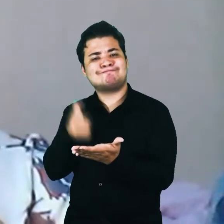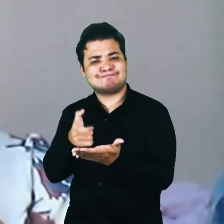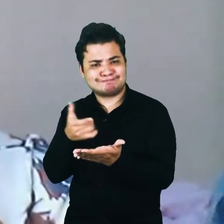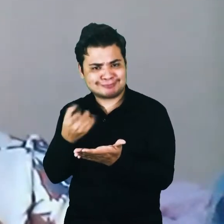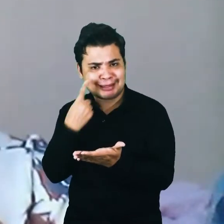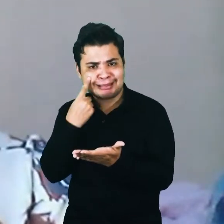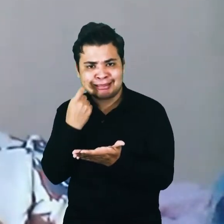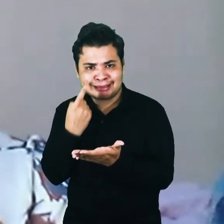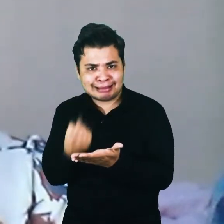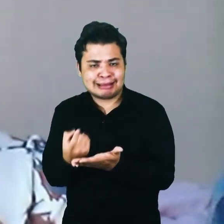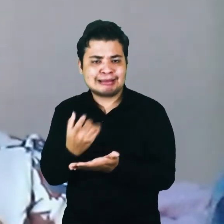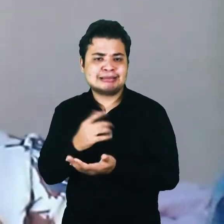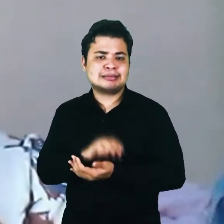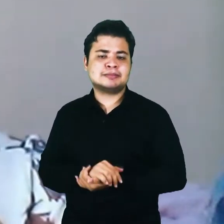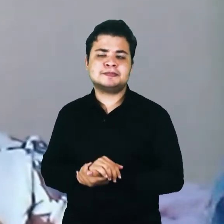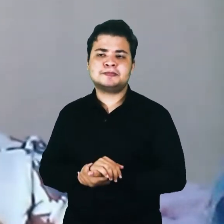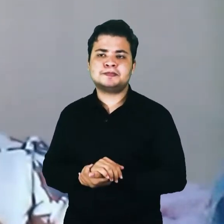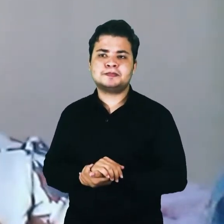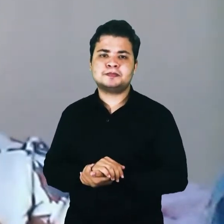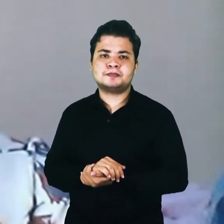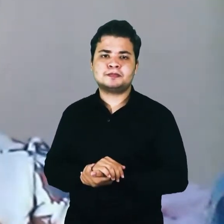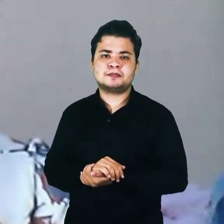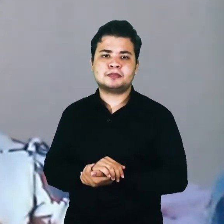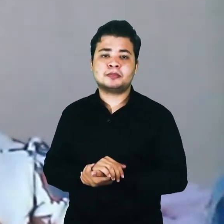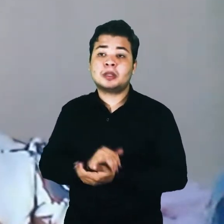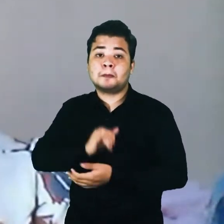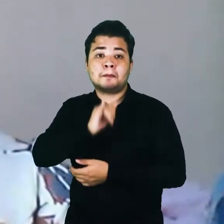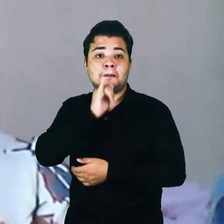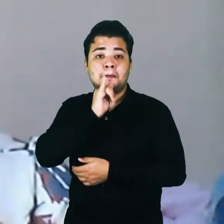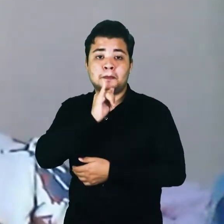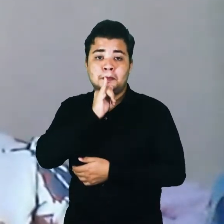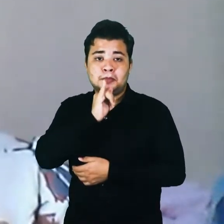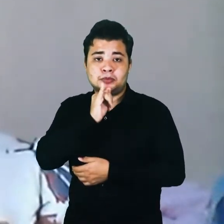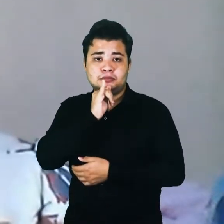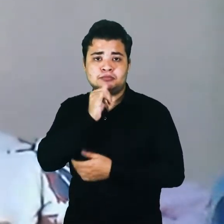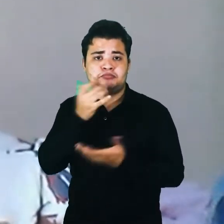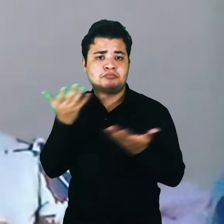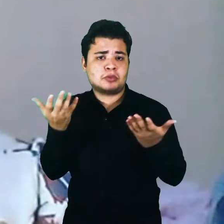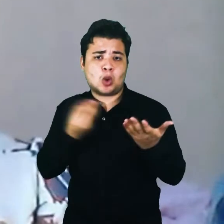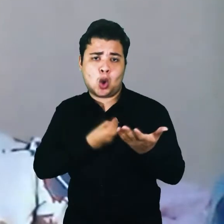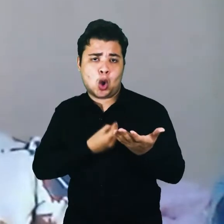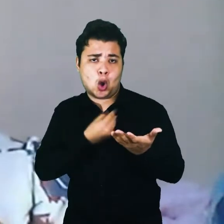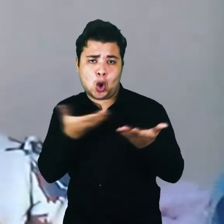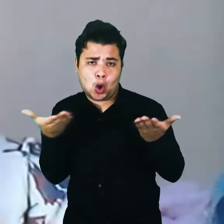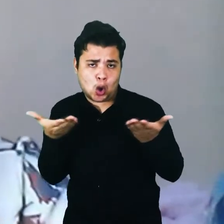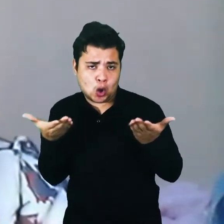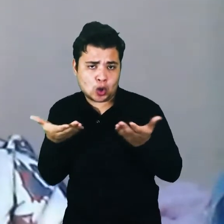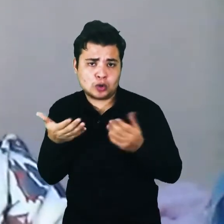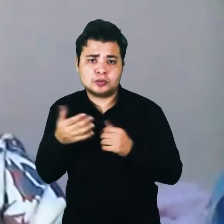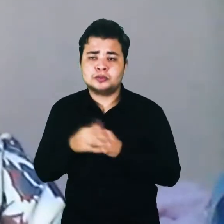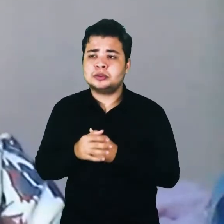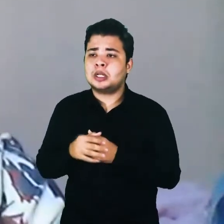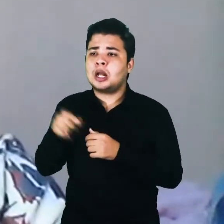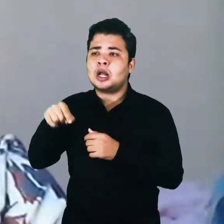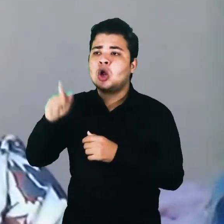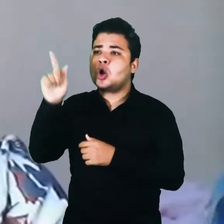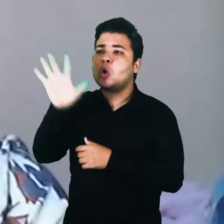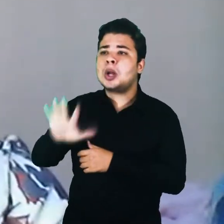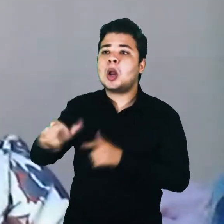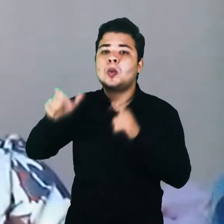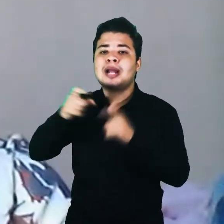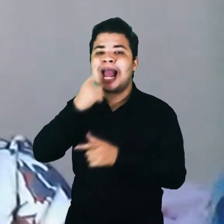interessantes. A gente pode, por exemplo, saber agora onde temos um piquizeiro